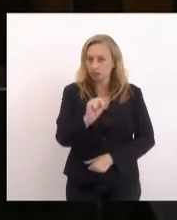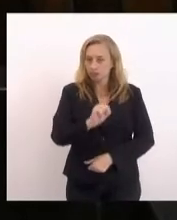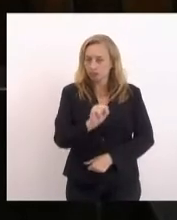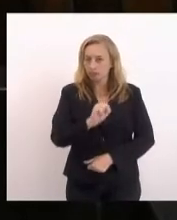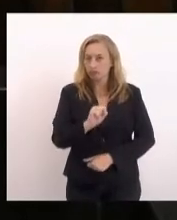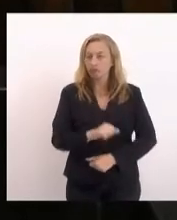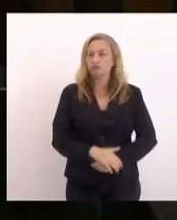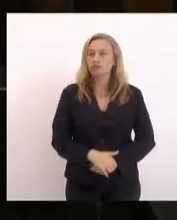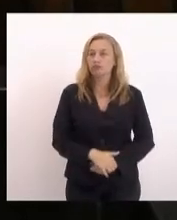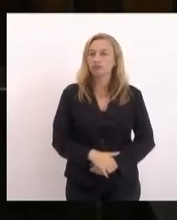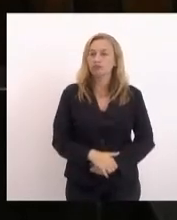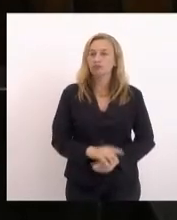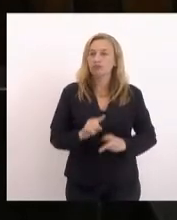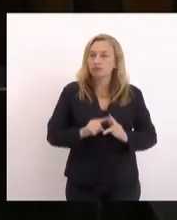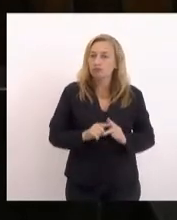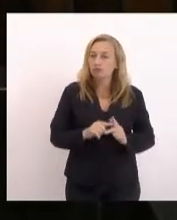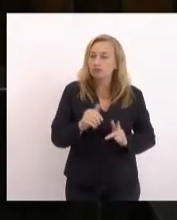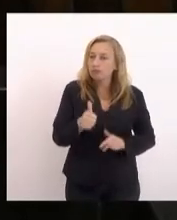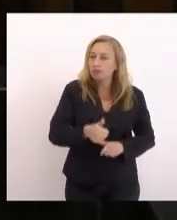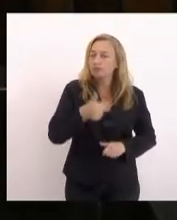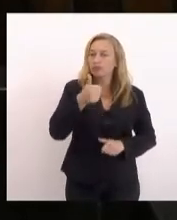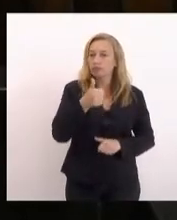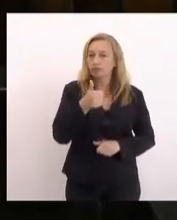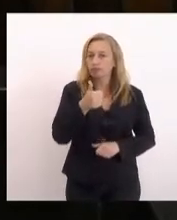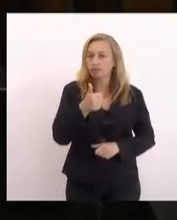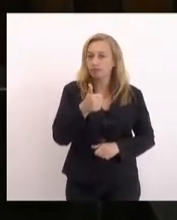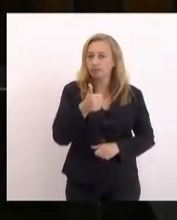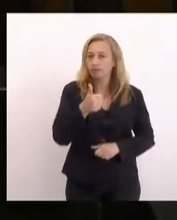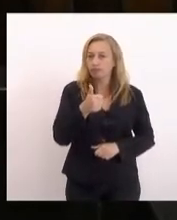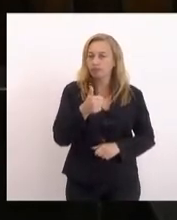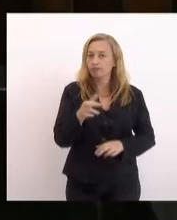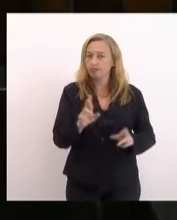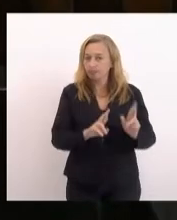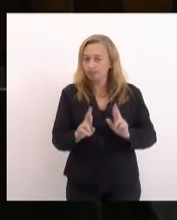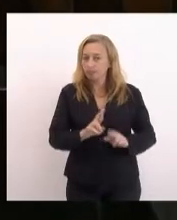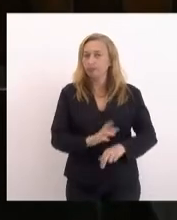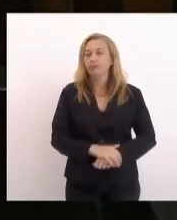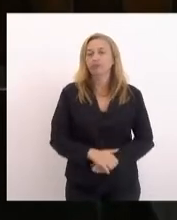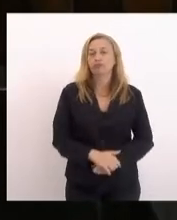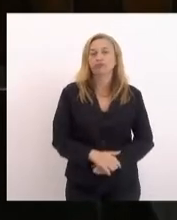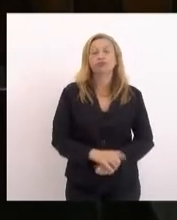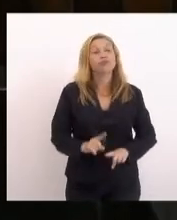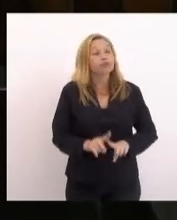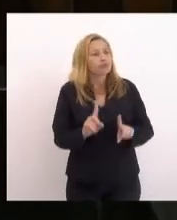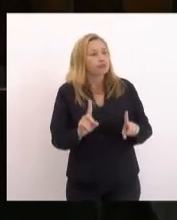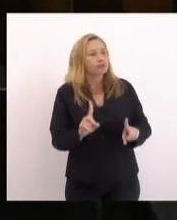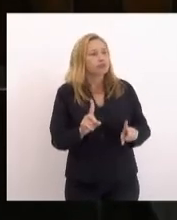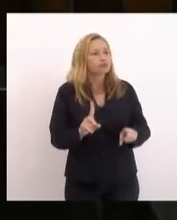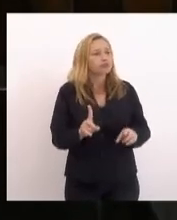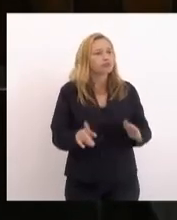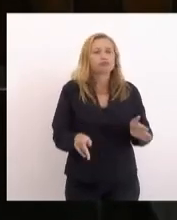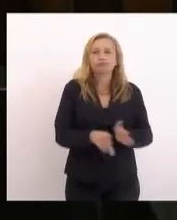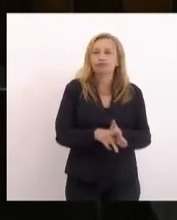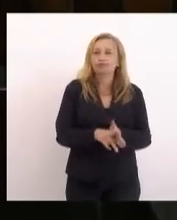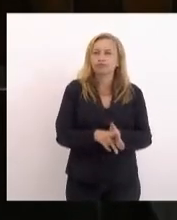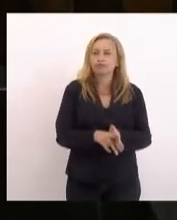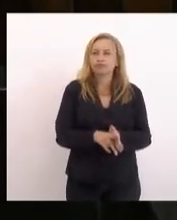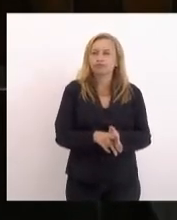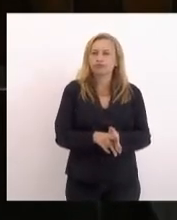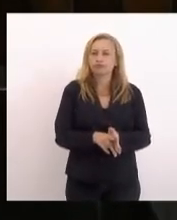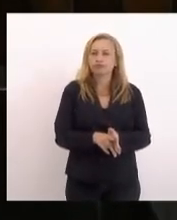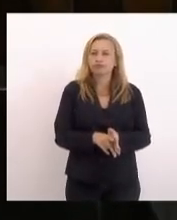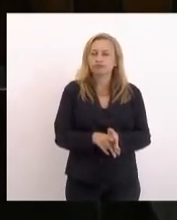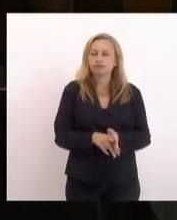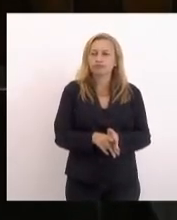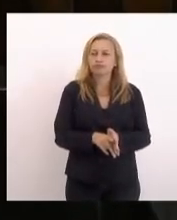para tentar aperfeiçoar a redação. Mas o projeto veio com